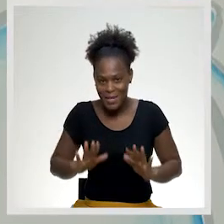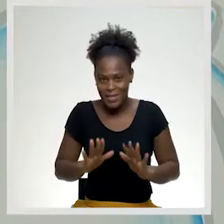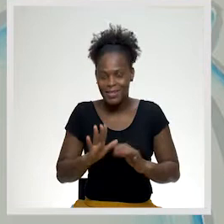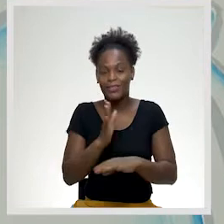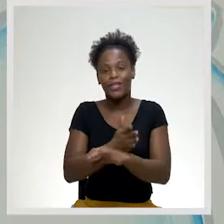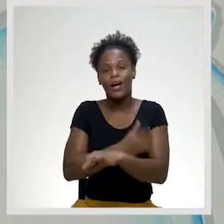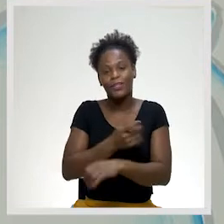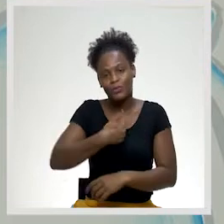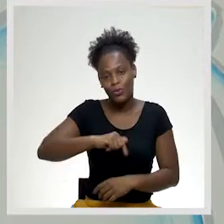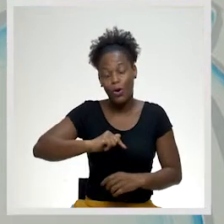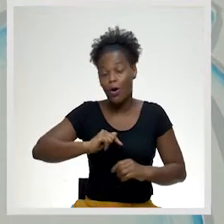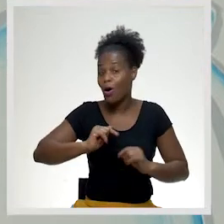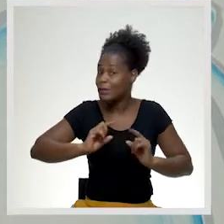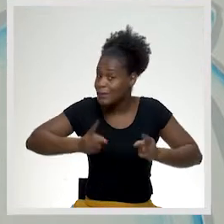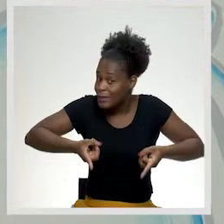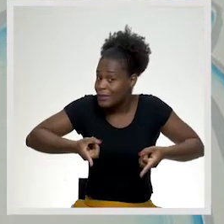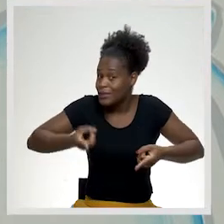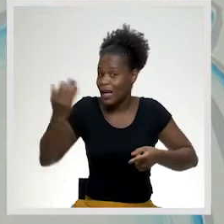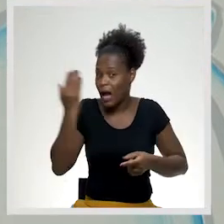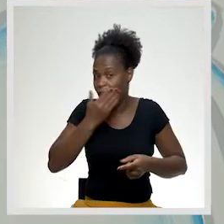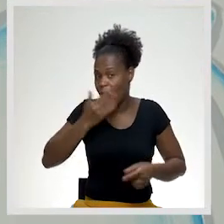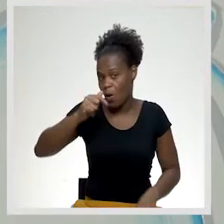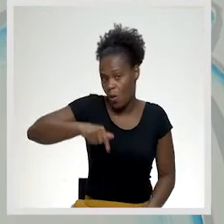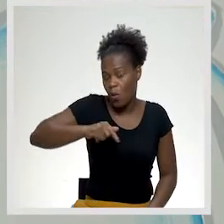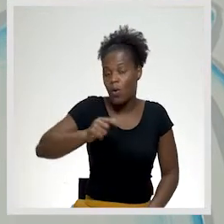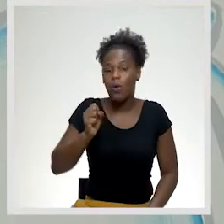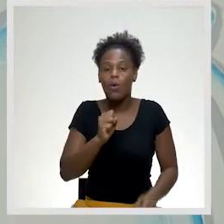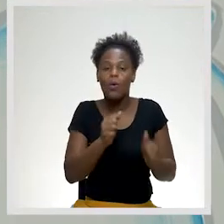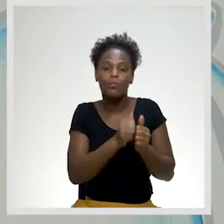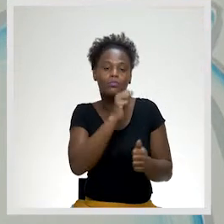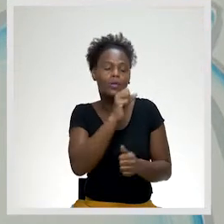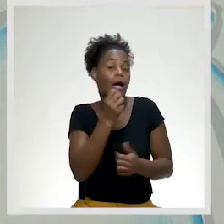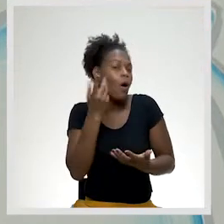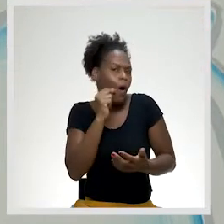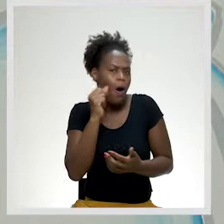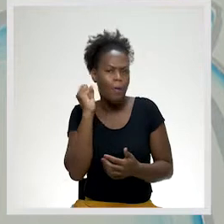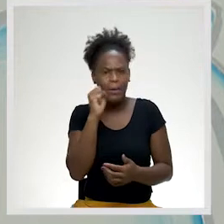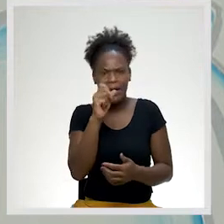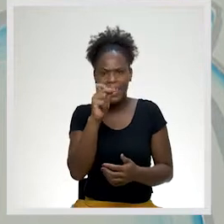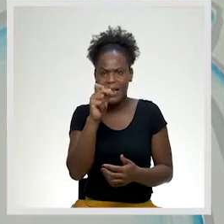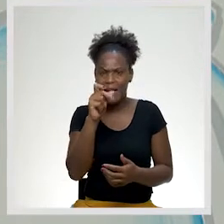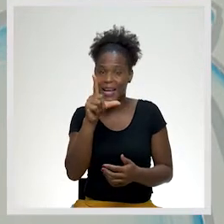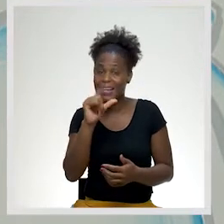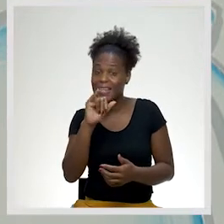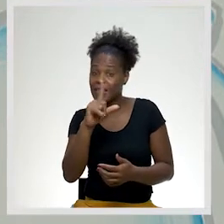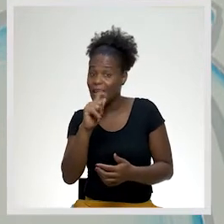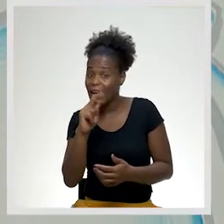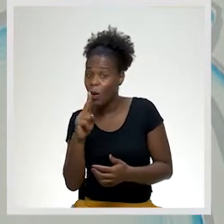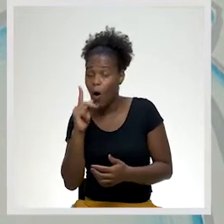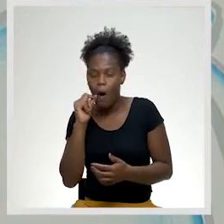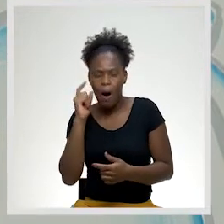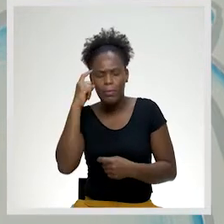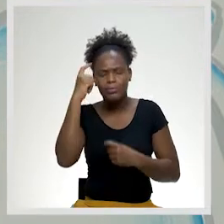nós iniciarmos propriamente dita a aula, como Galileu foi um homem de grandes